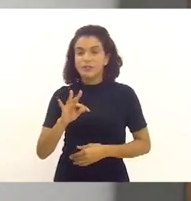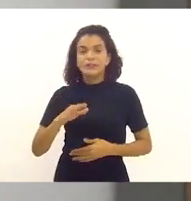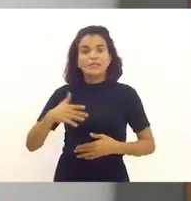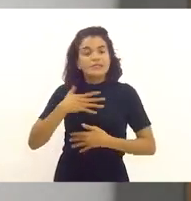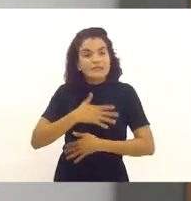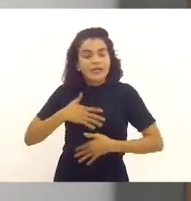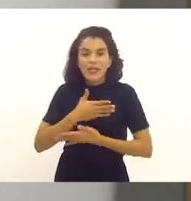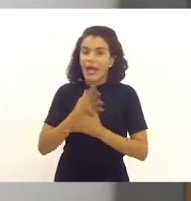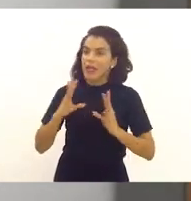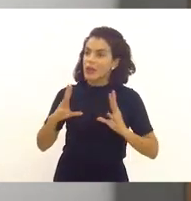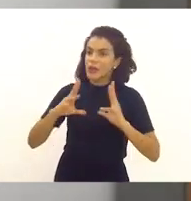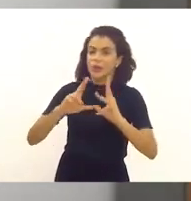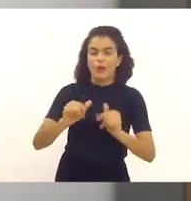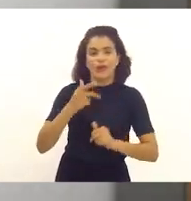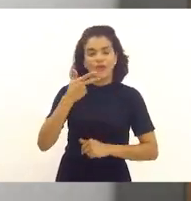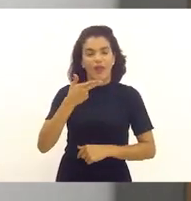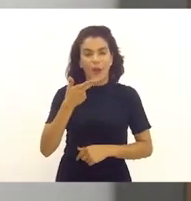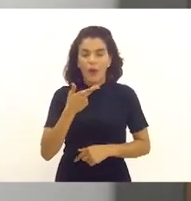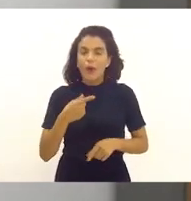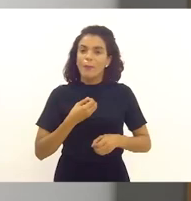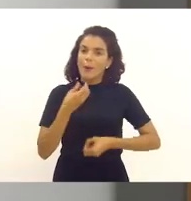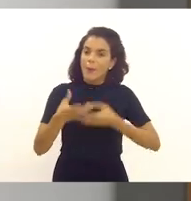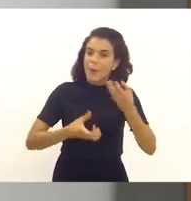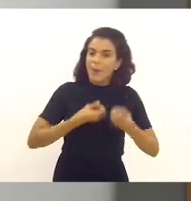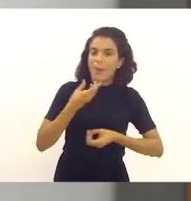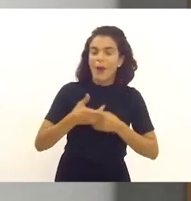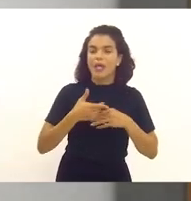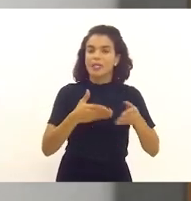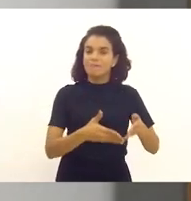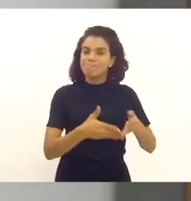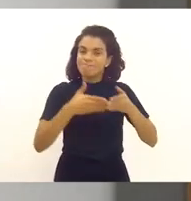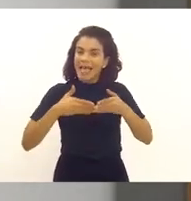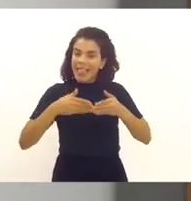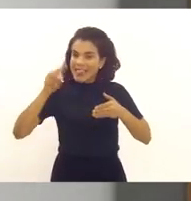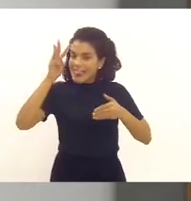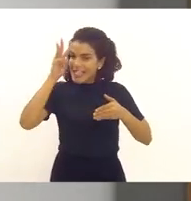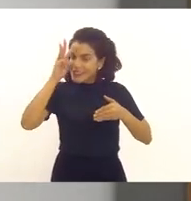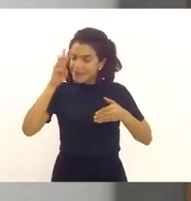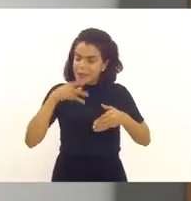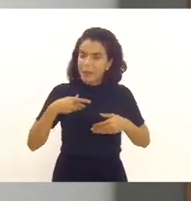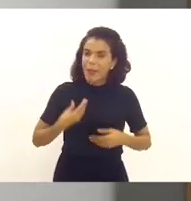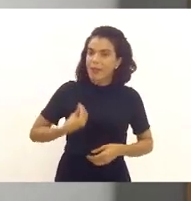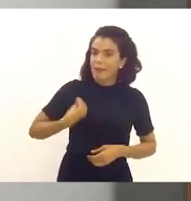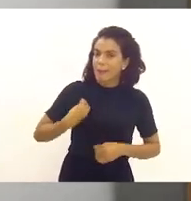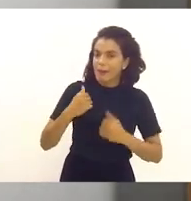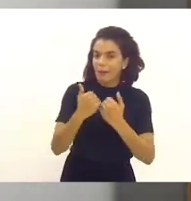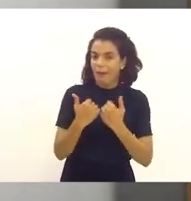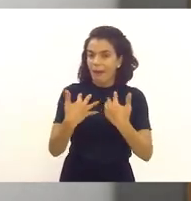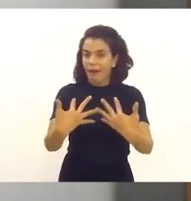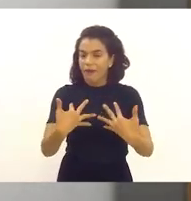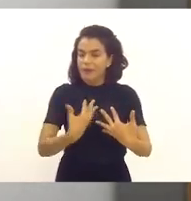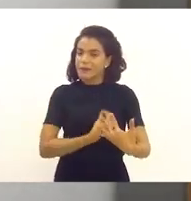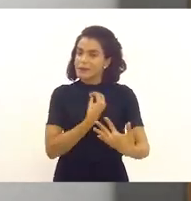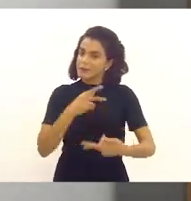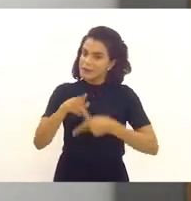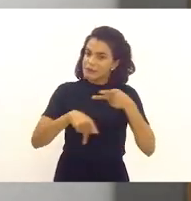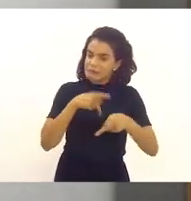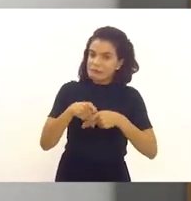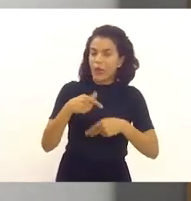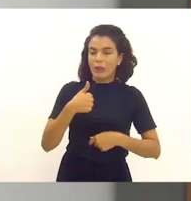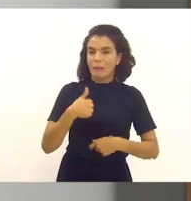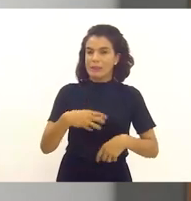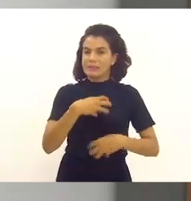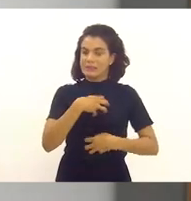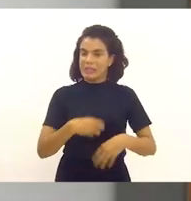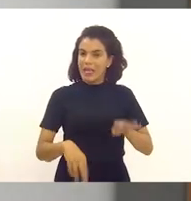todo mundo que falou aqui que tirou um pouquinho da sua terça-feira para estar presente nessa audiência pública me senti muito contemplada